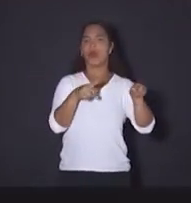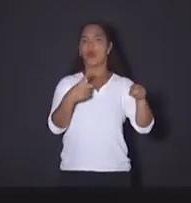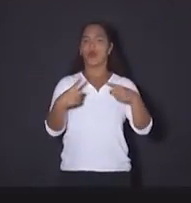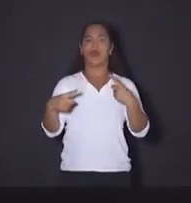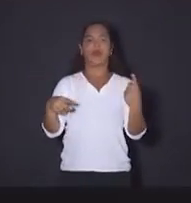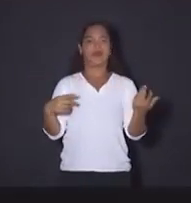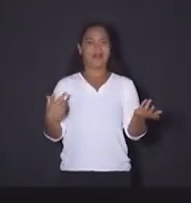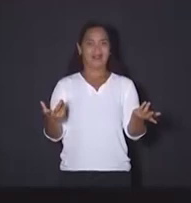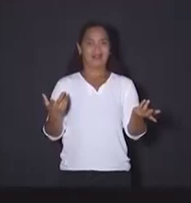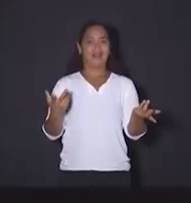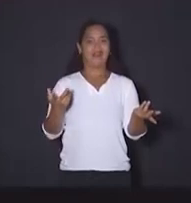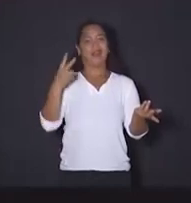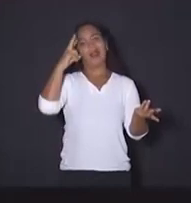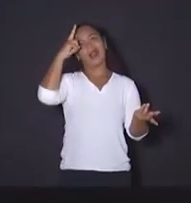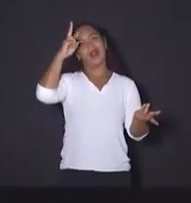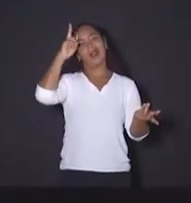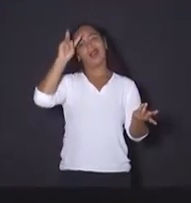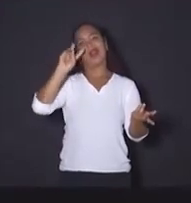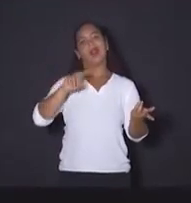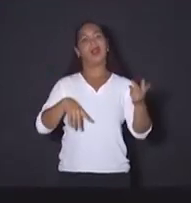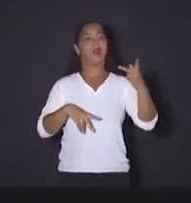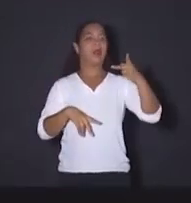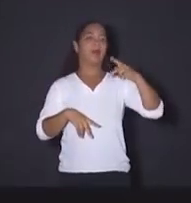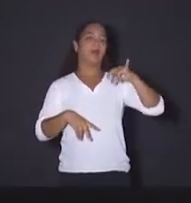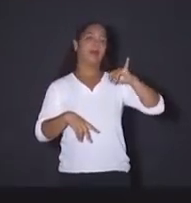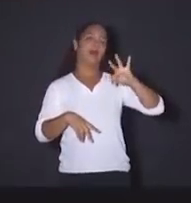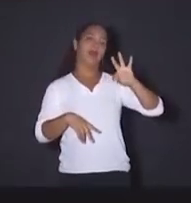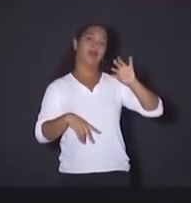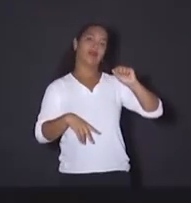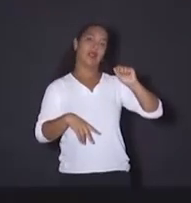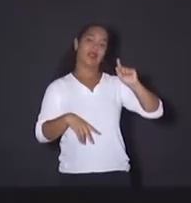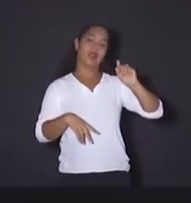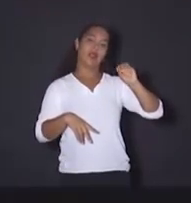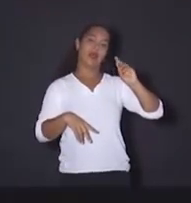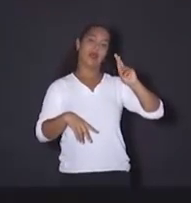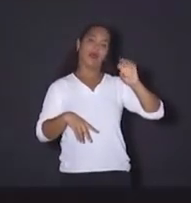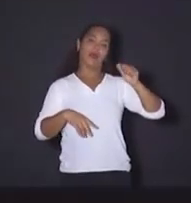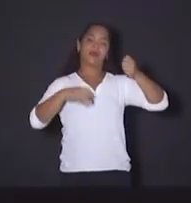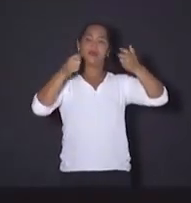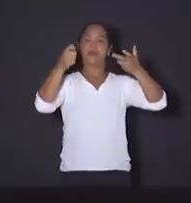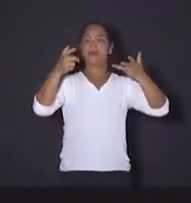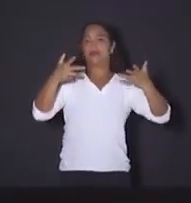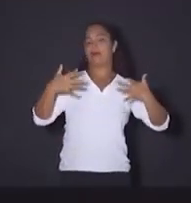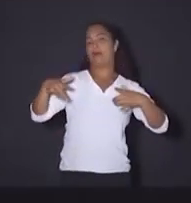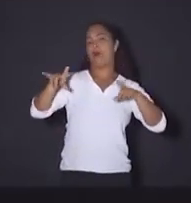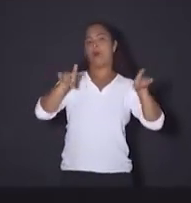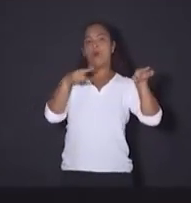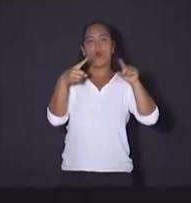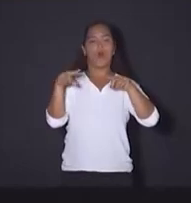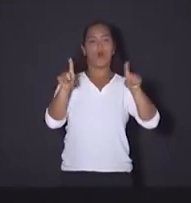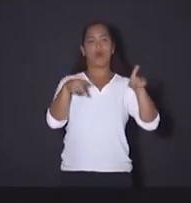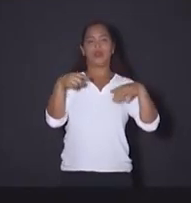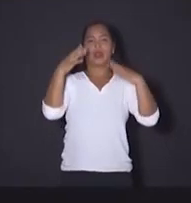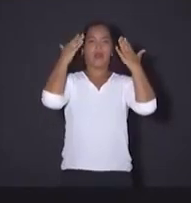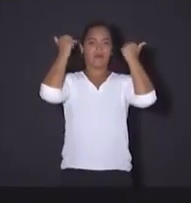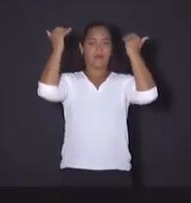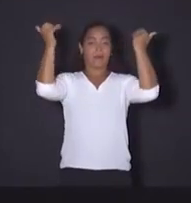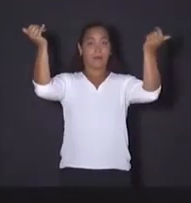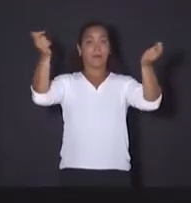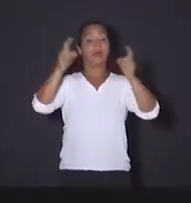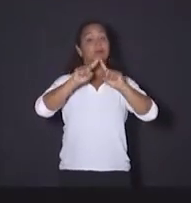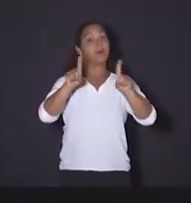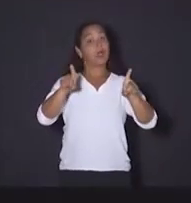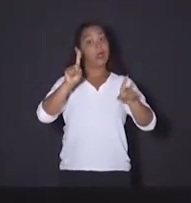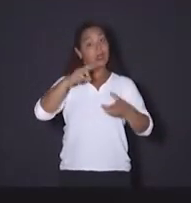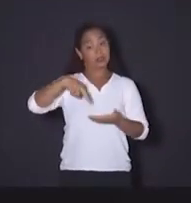Pitágoras já dizia que os céus são de números e de sons, né? Então, a música que seria, mas é